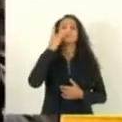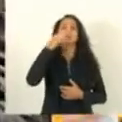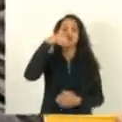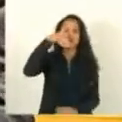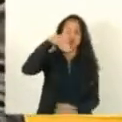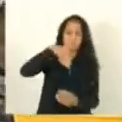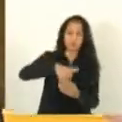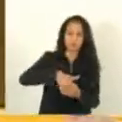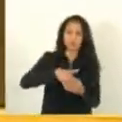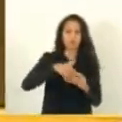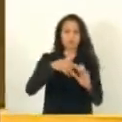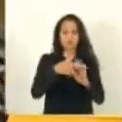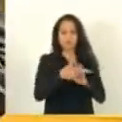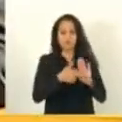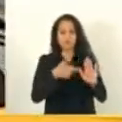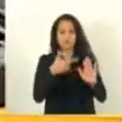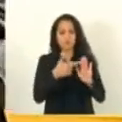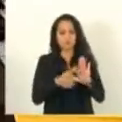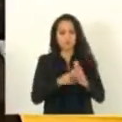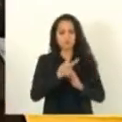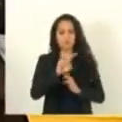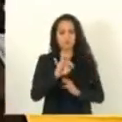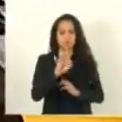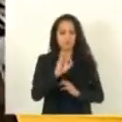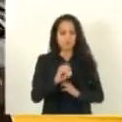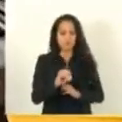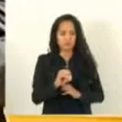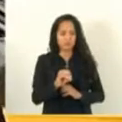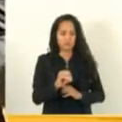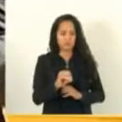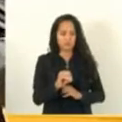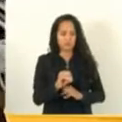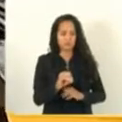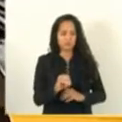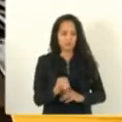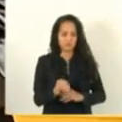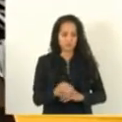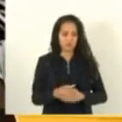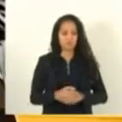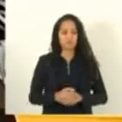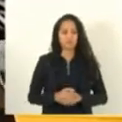pela derrubada do... Espera aí, eu vou falar. Dá nome aos bois.